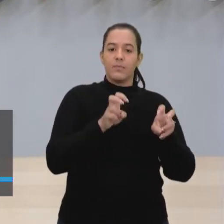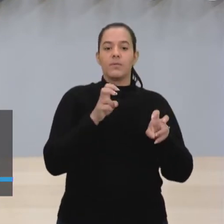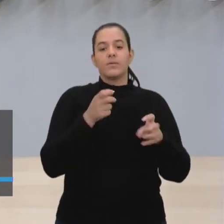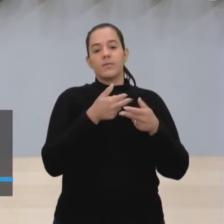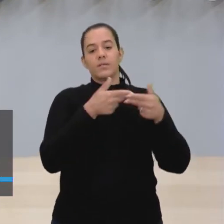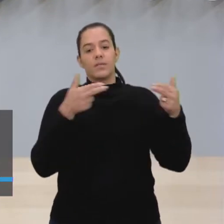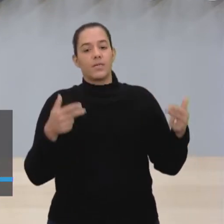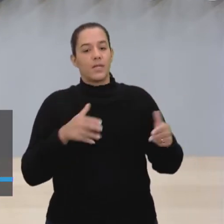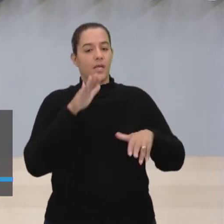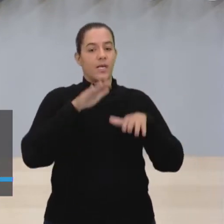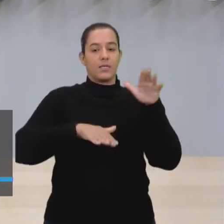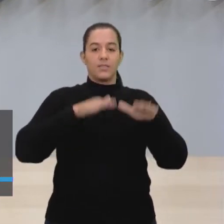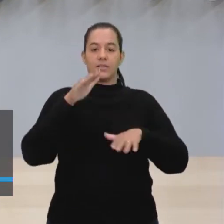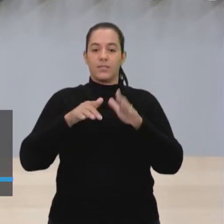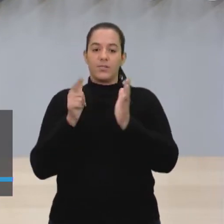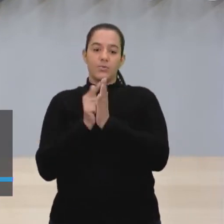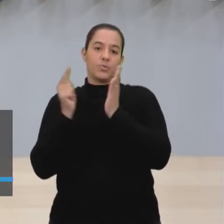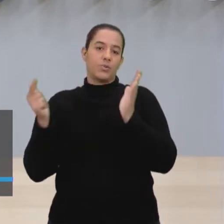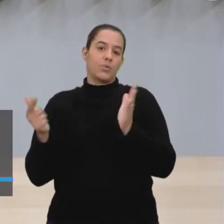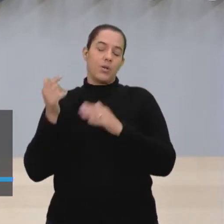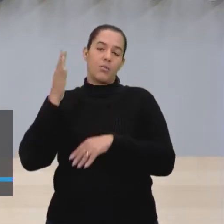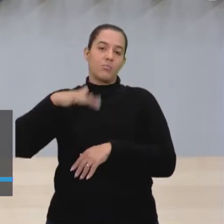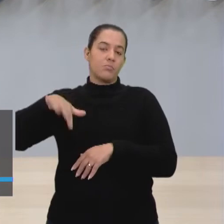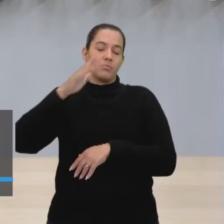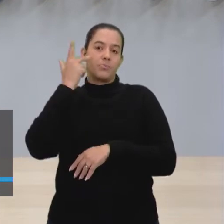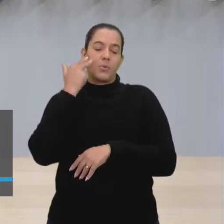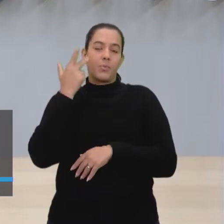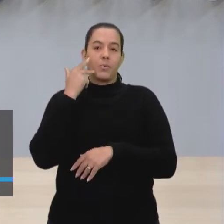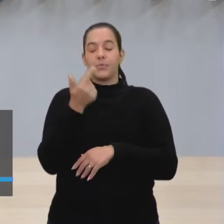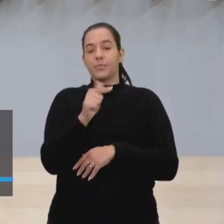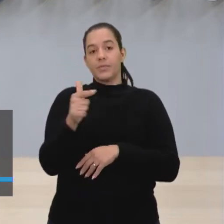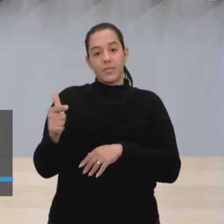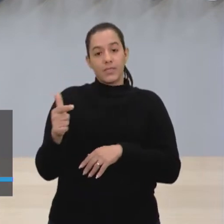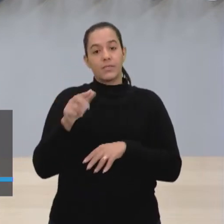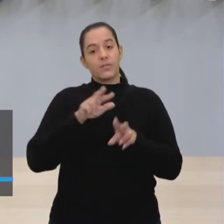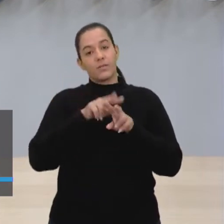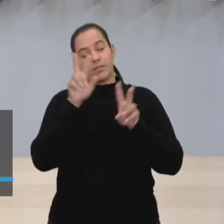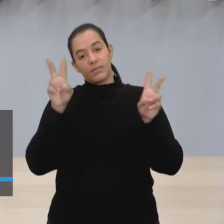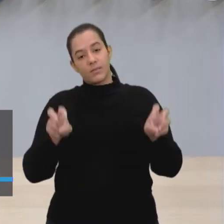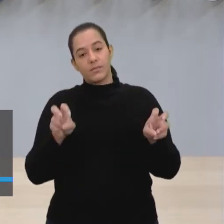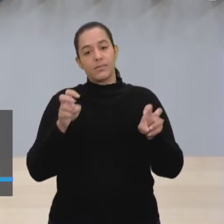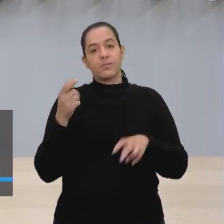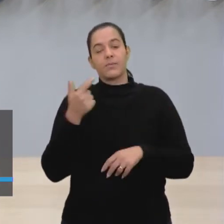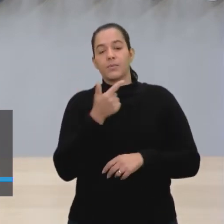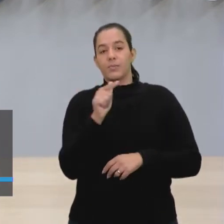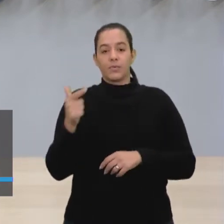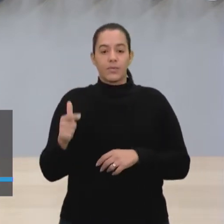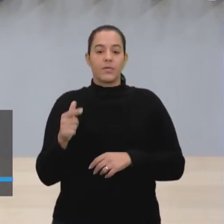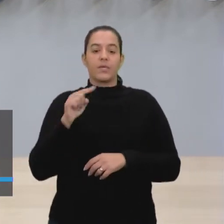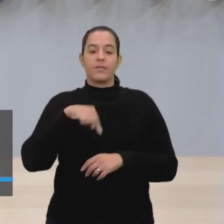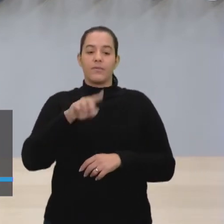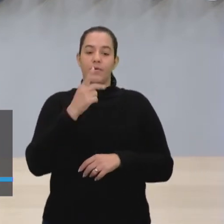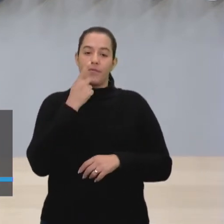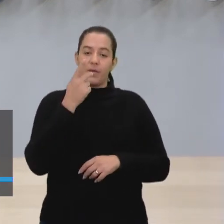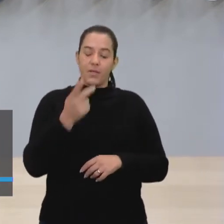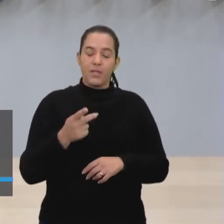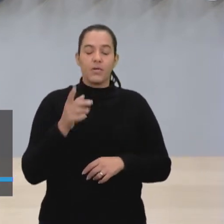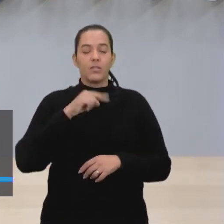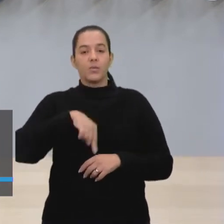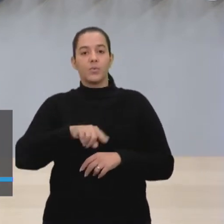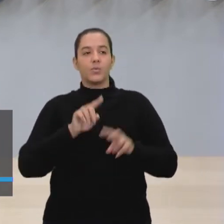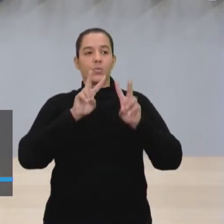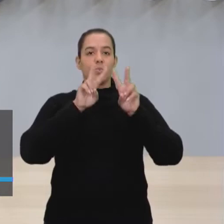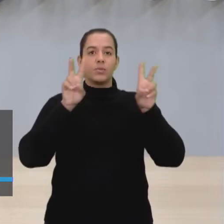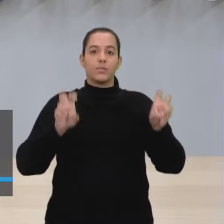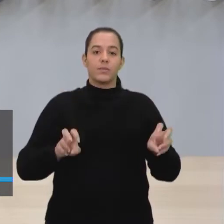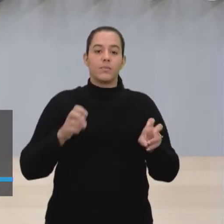não aparecem no jornal hegemônico, né? E ele trata esse tema, mesmo quando aparece no jornal hegemônico, ele vai tratar esse tema numa abordagem